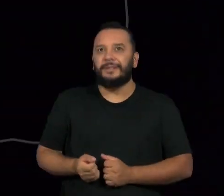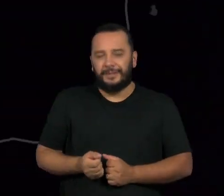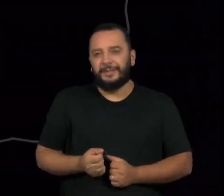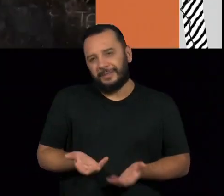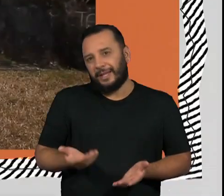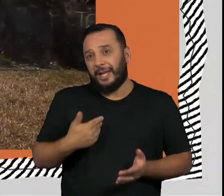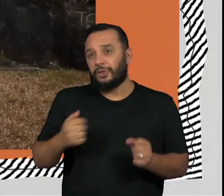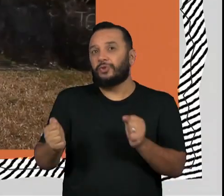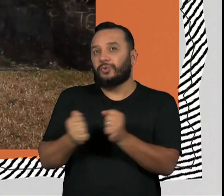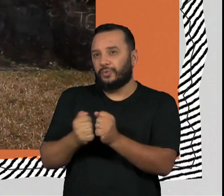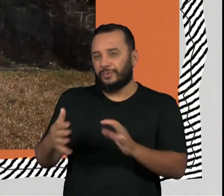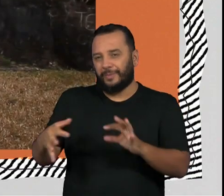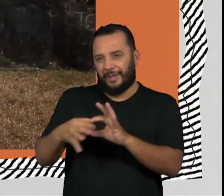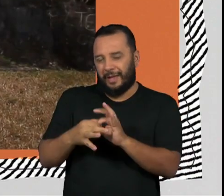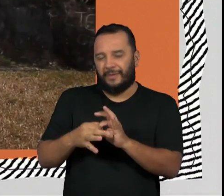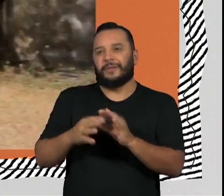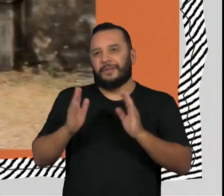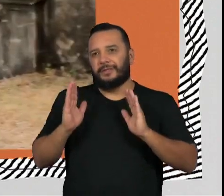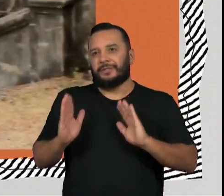junto.